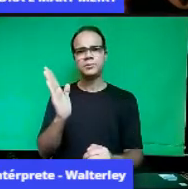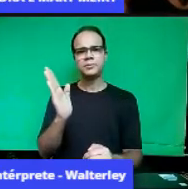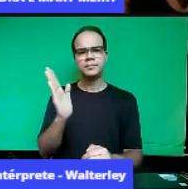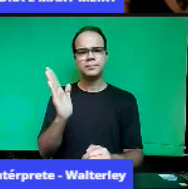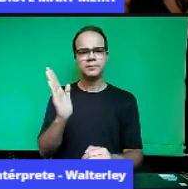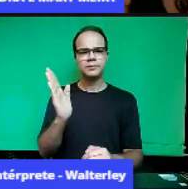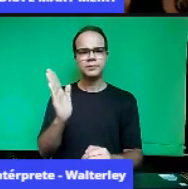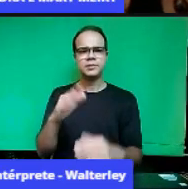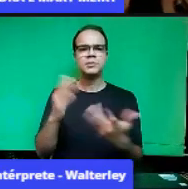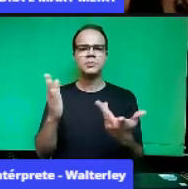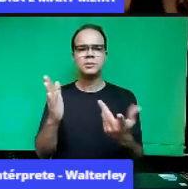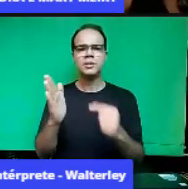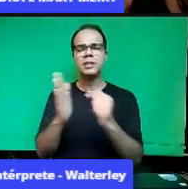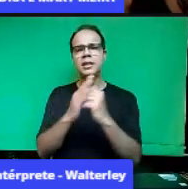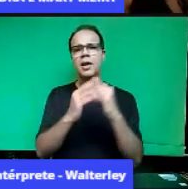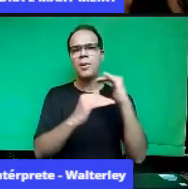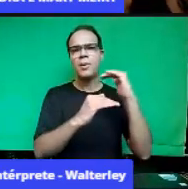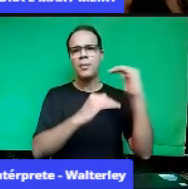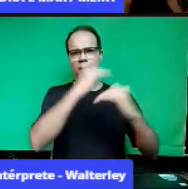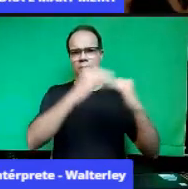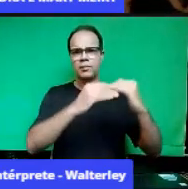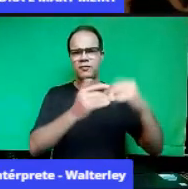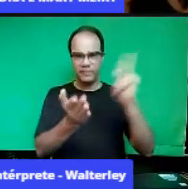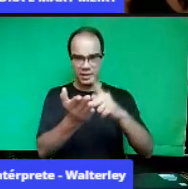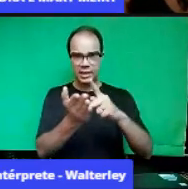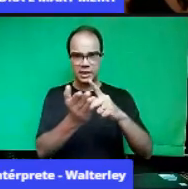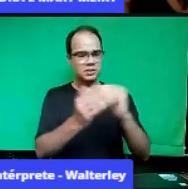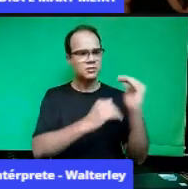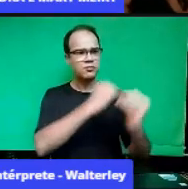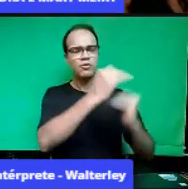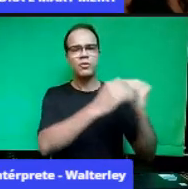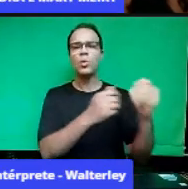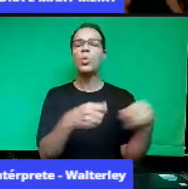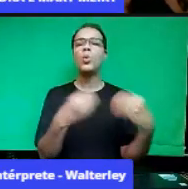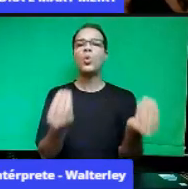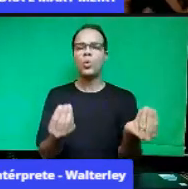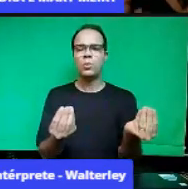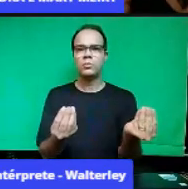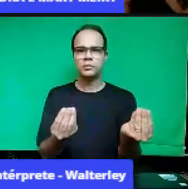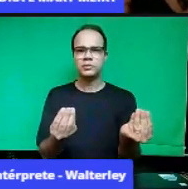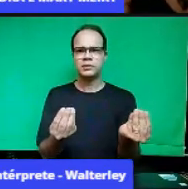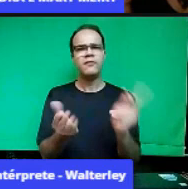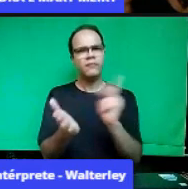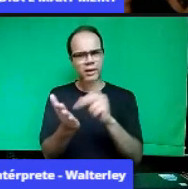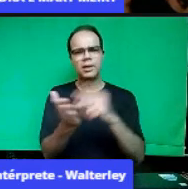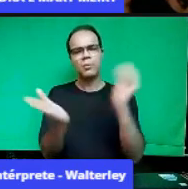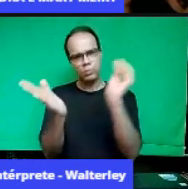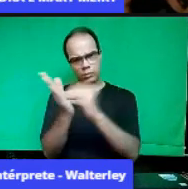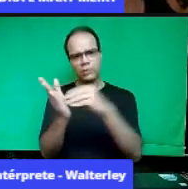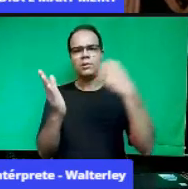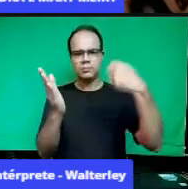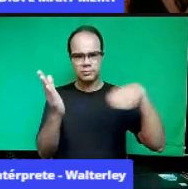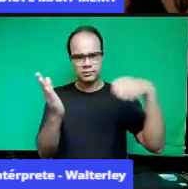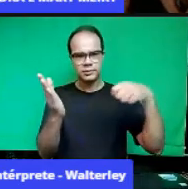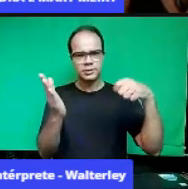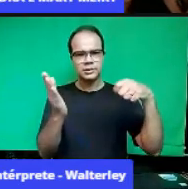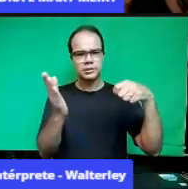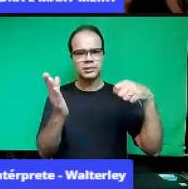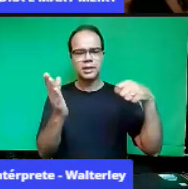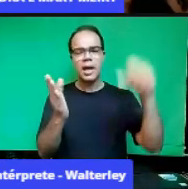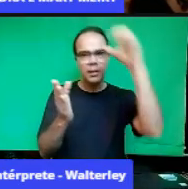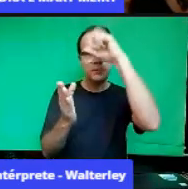contemplar o nível de desenvolvimento real, né? Como ele está, conteúdos e conceitos adquiridos,